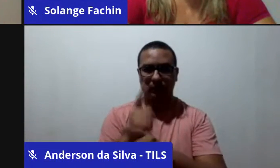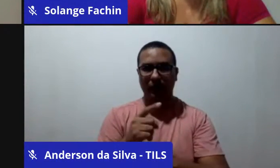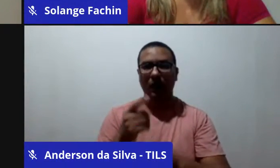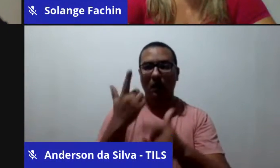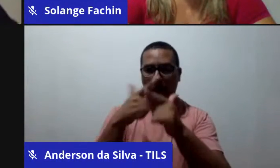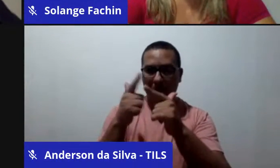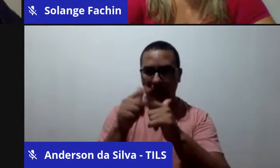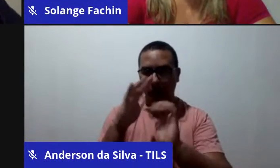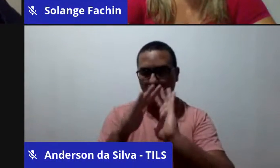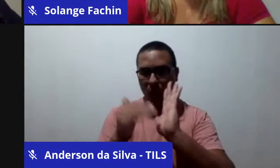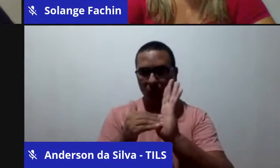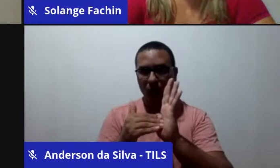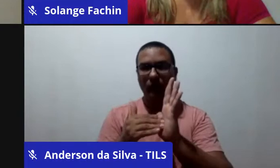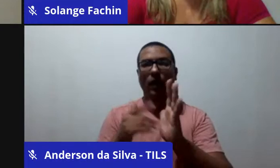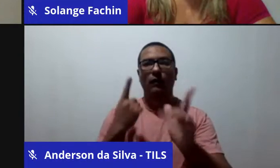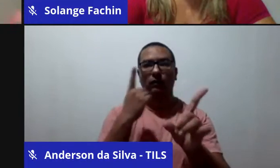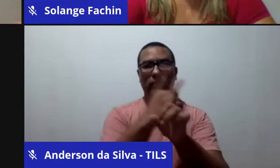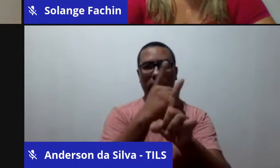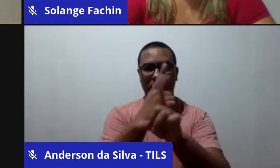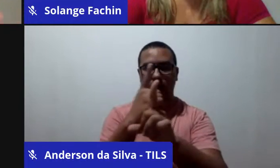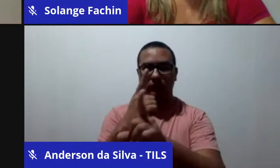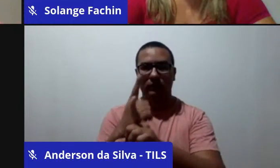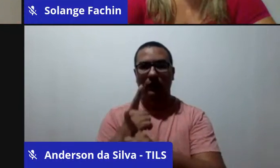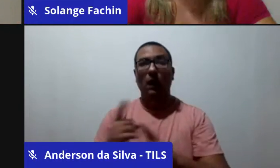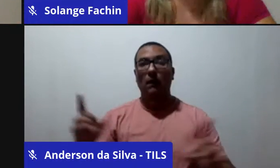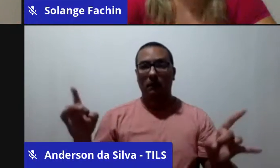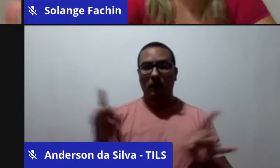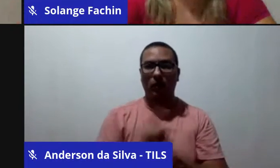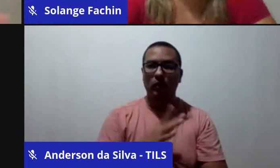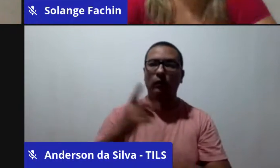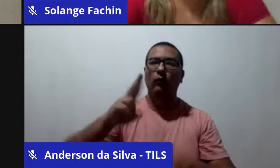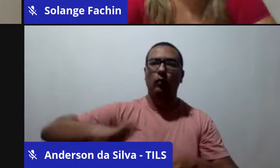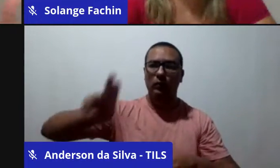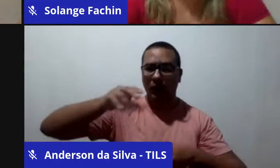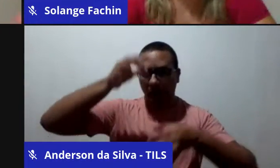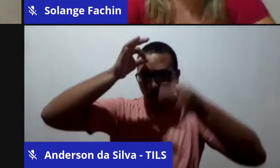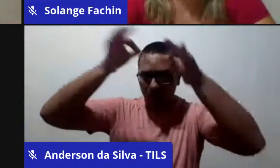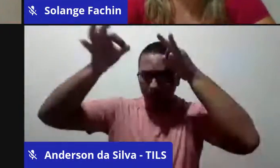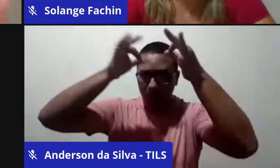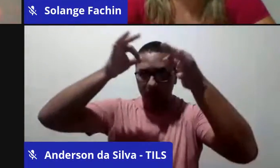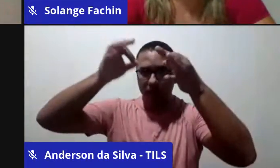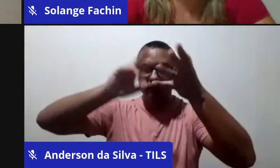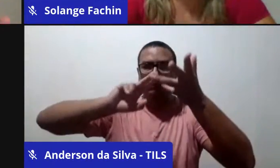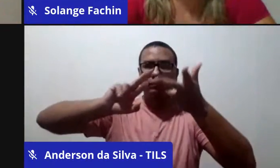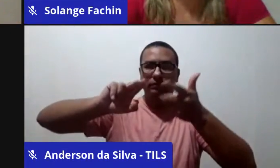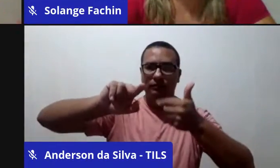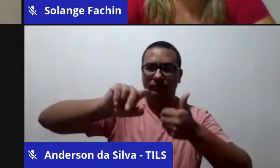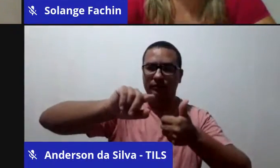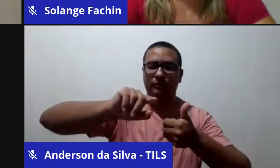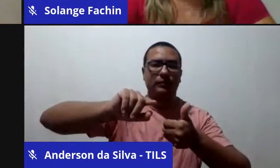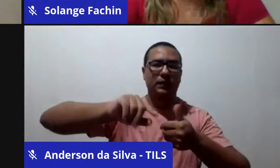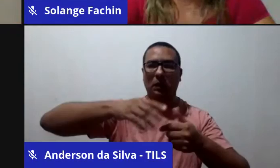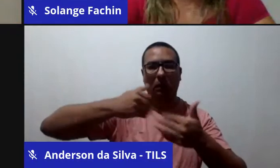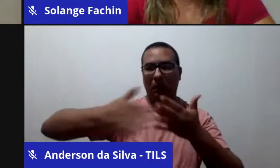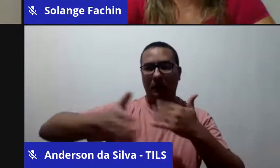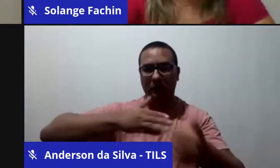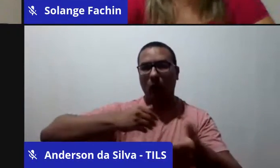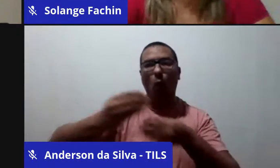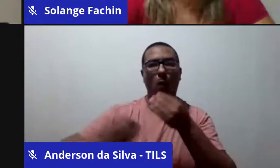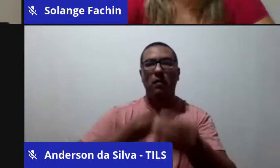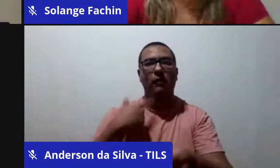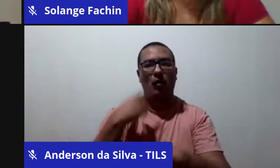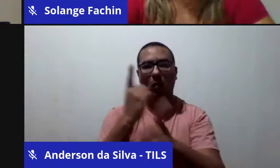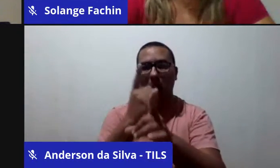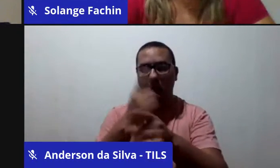utilizando, evidentemente, todos os tipos de criatividade que posso utilizar, brainstorm, Braille, não importa o processo de